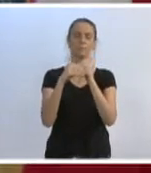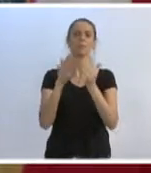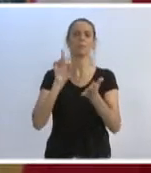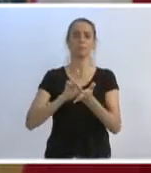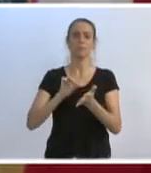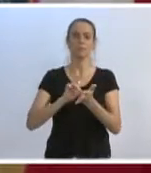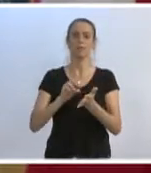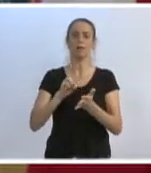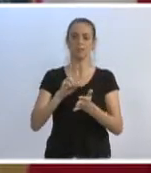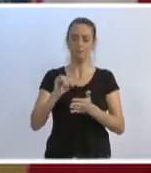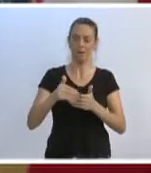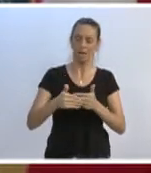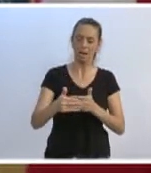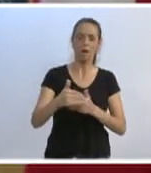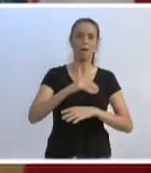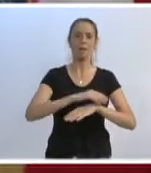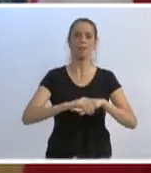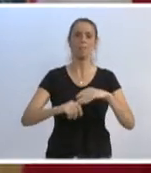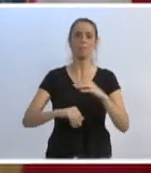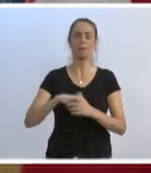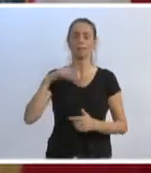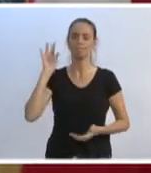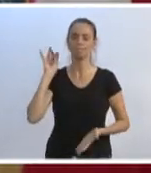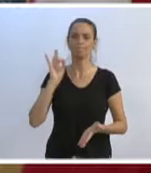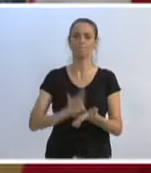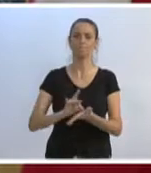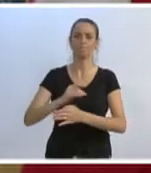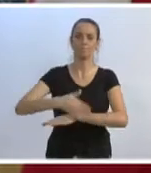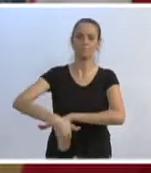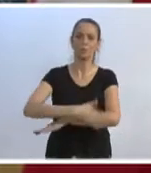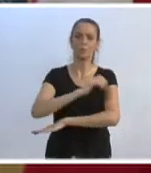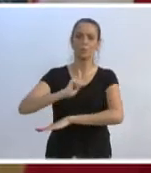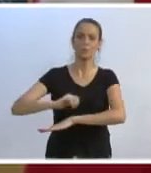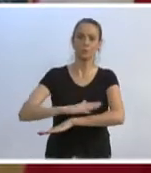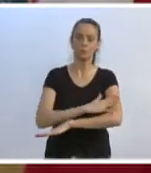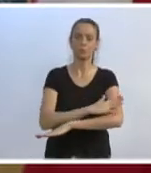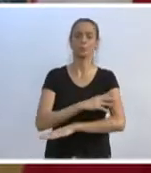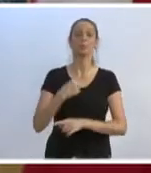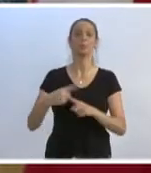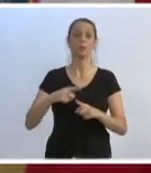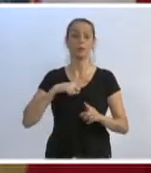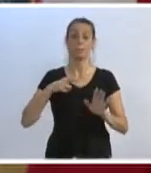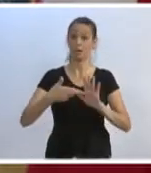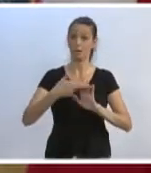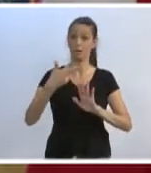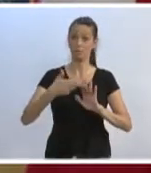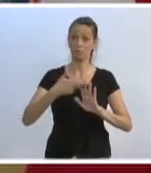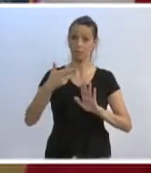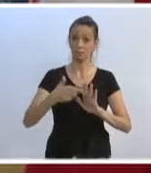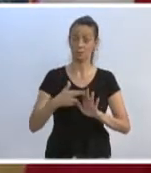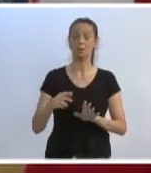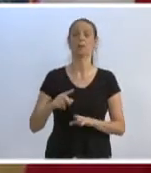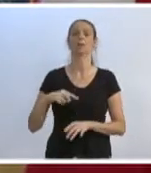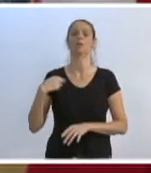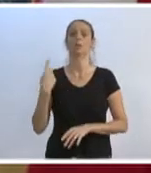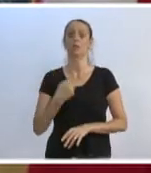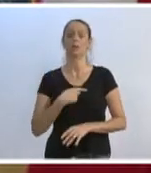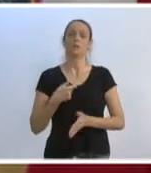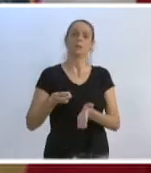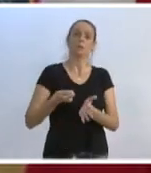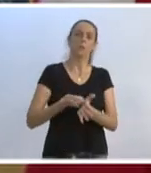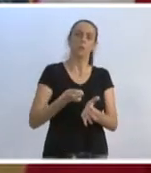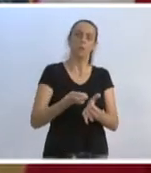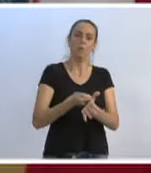vez essa prática no município com uma regulamentação com uma cobrança do nosso